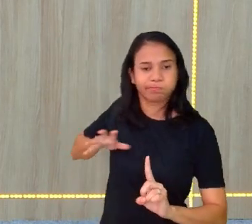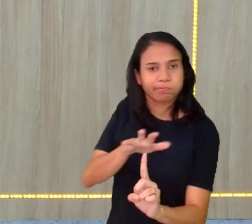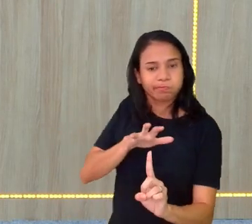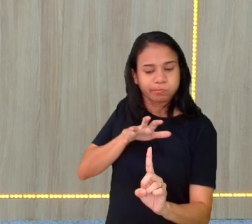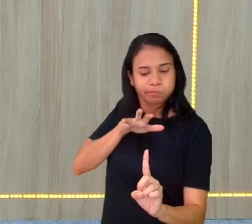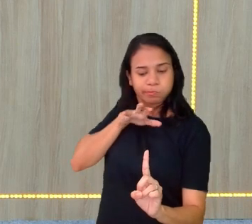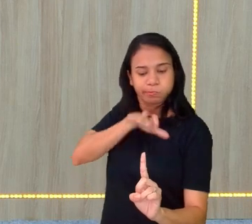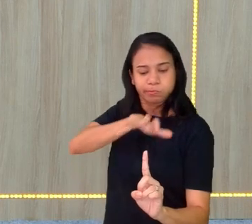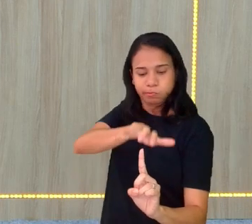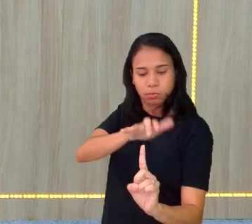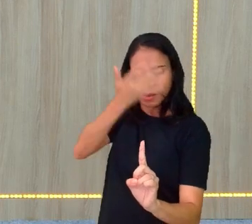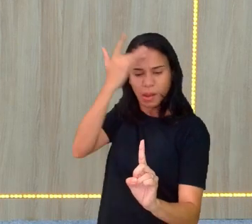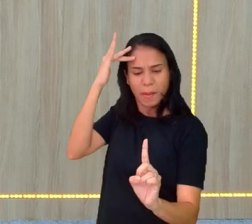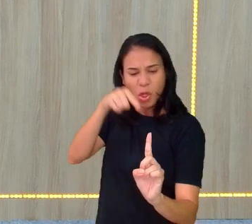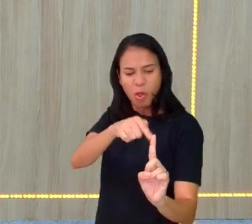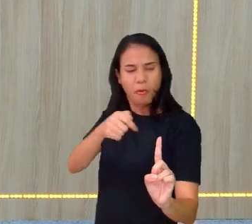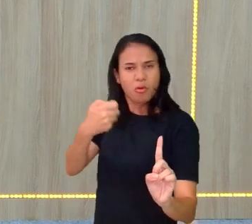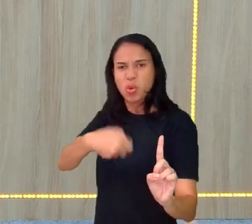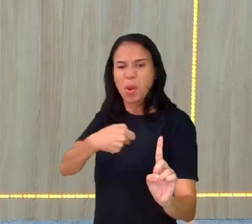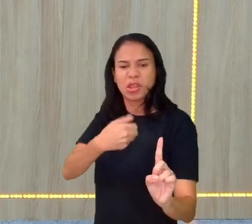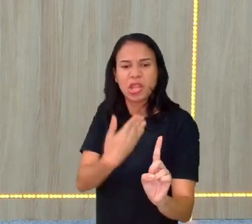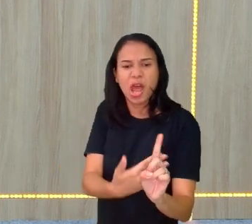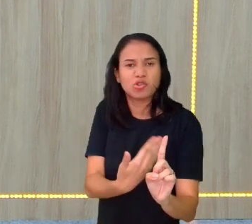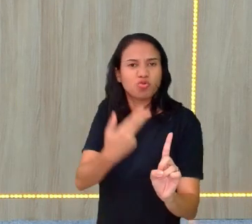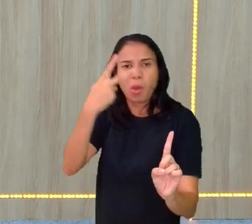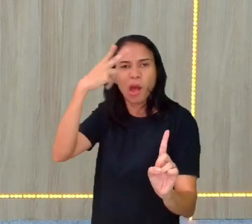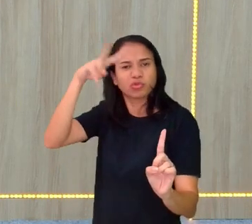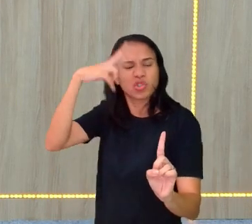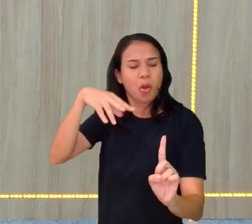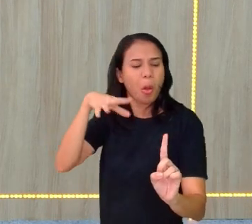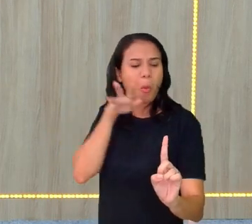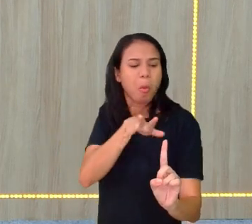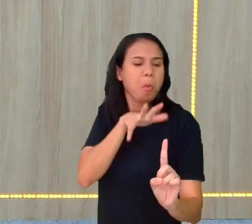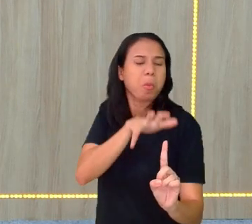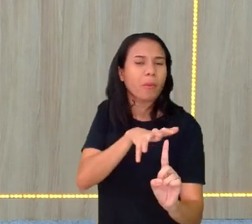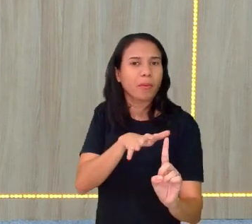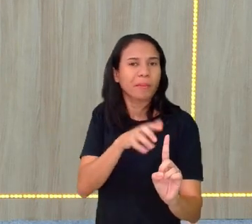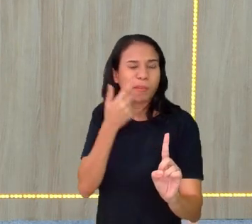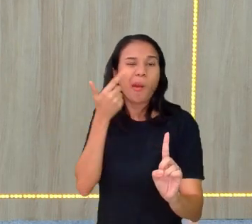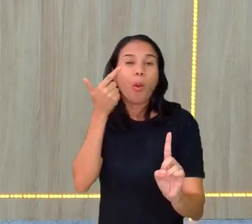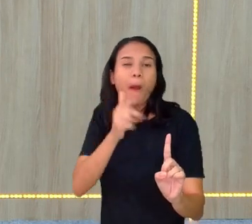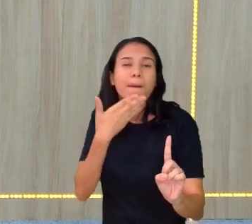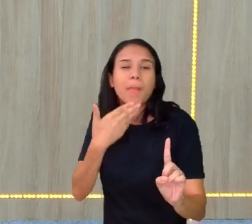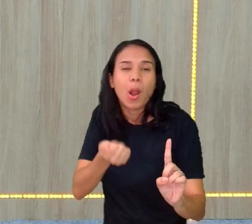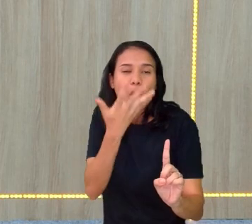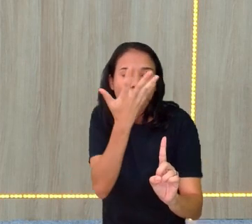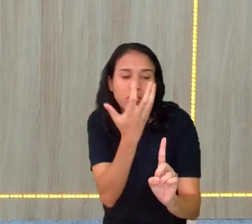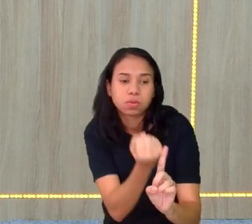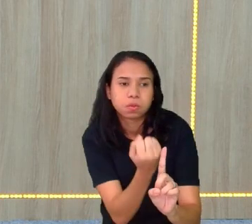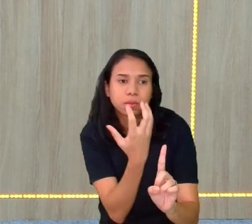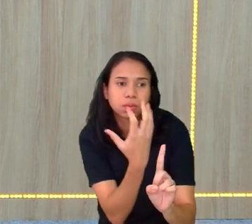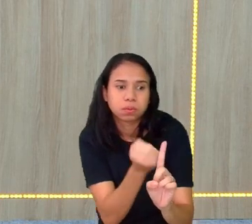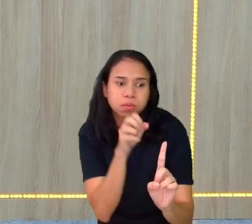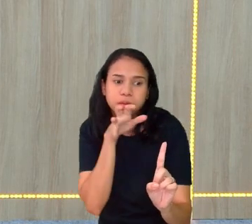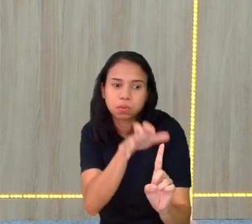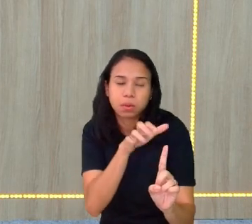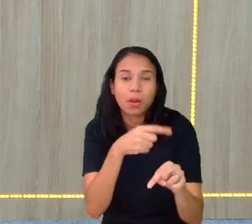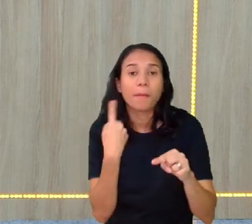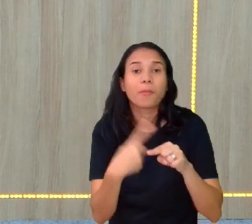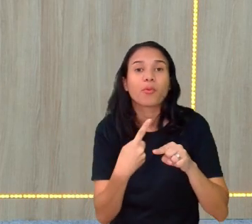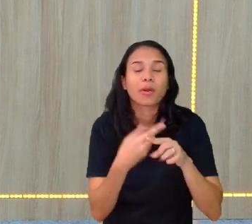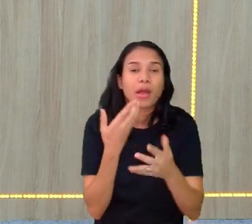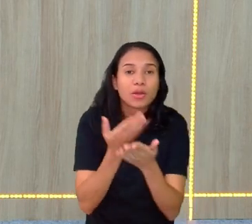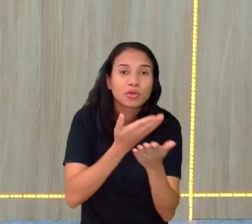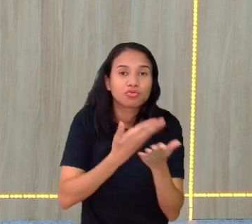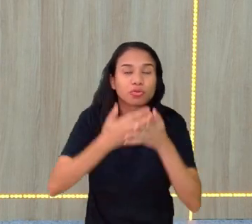ameaça, colocam essas disciplinas, né, em perigo, mas não, é ela que nos liberta na realidade, né, professor